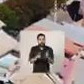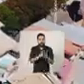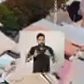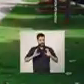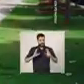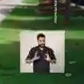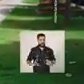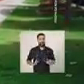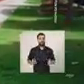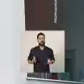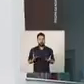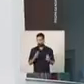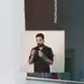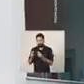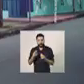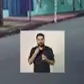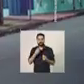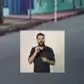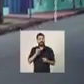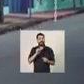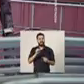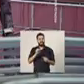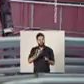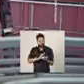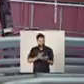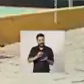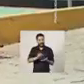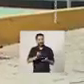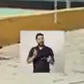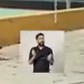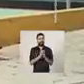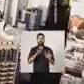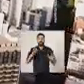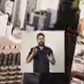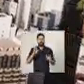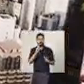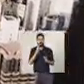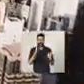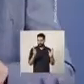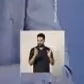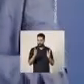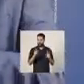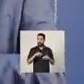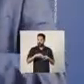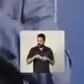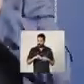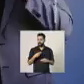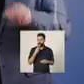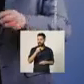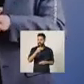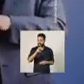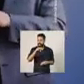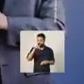por os cidadania os pobres muito se referem orçamento como um momento a história de Belo Horizonte por isso eu